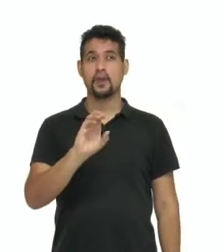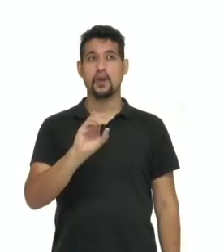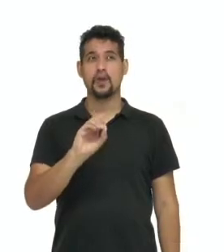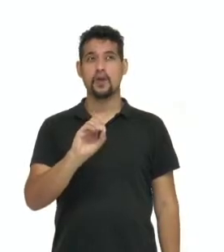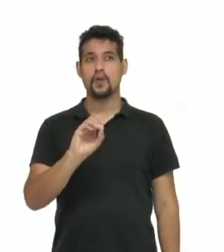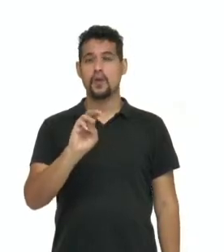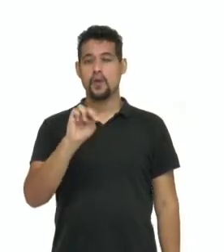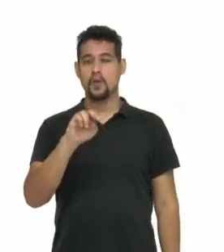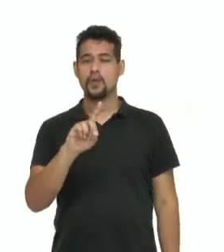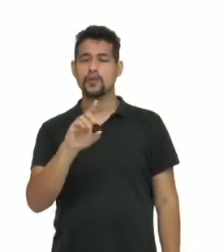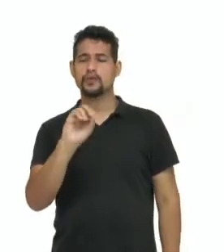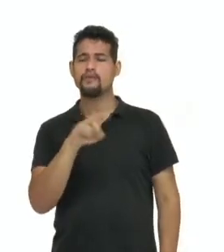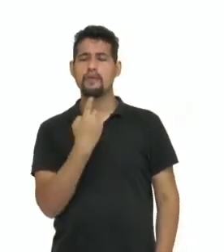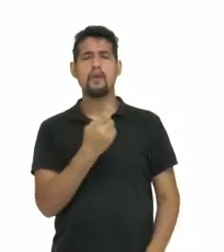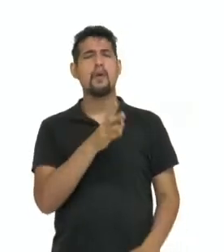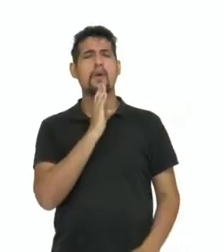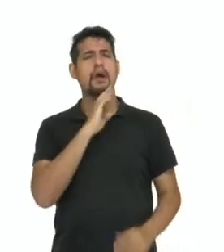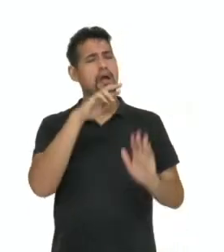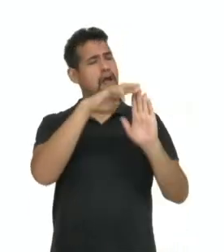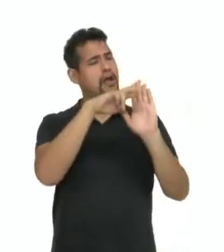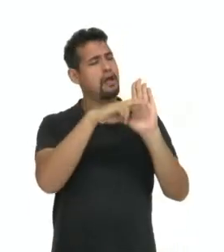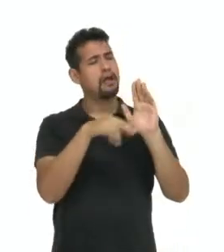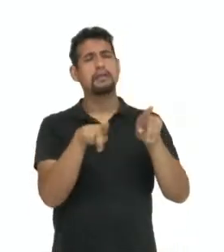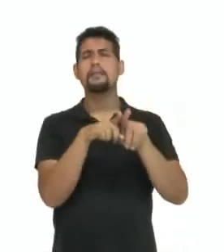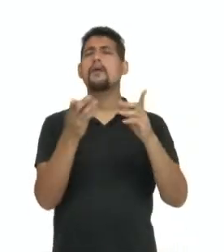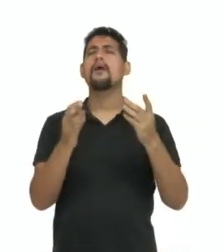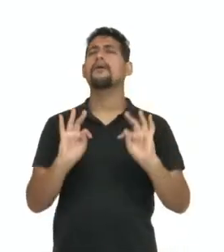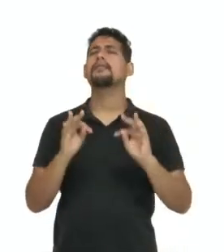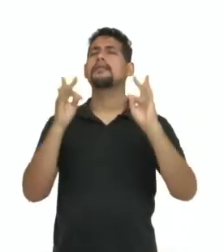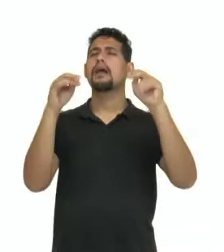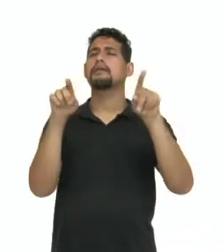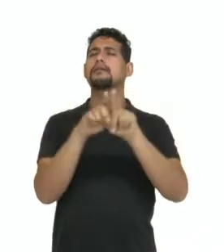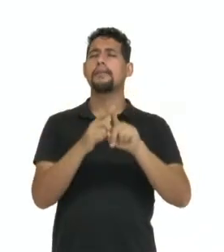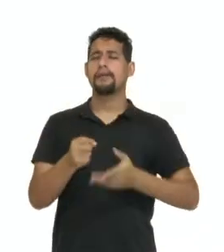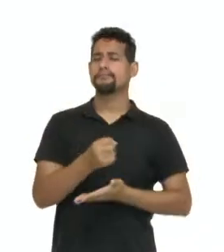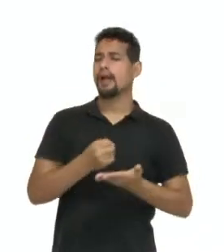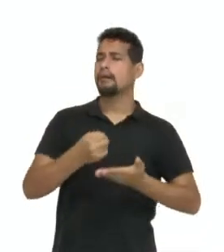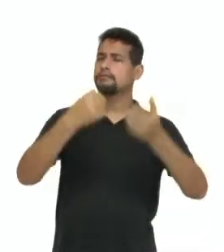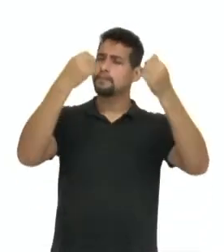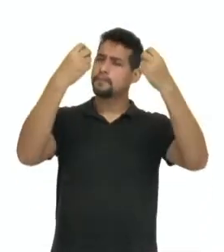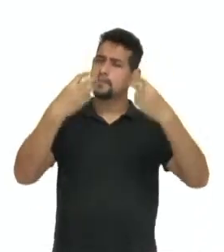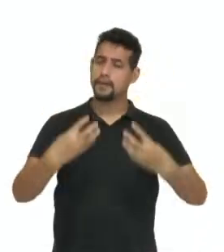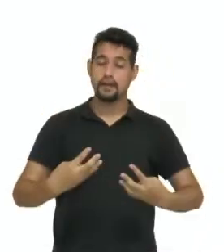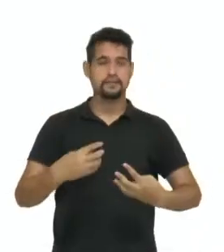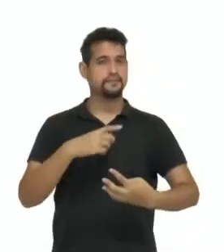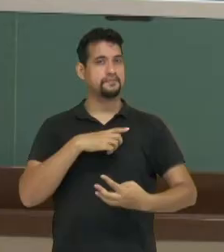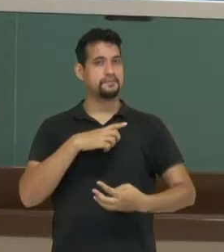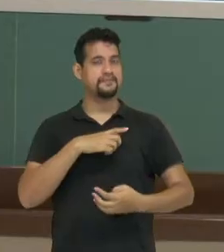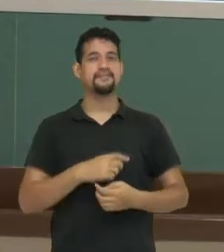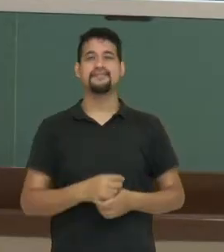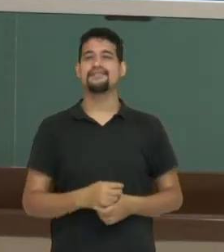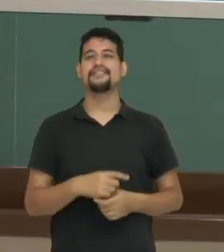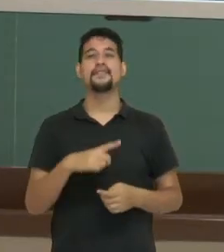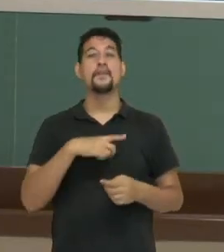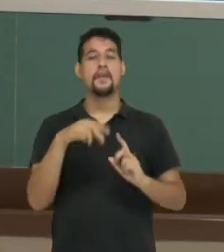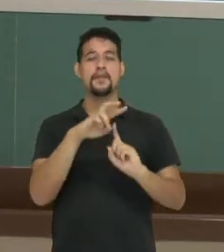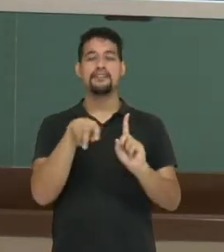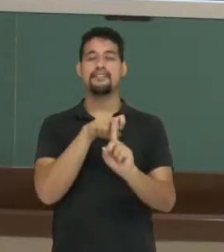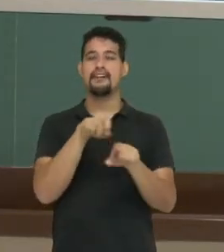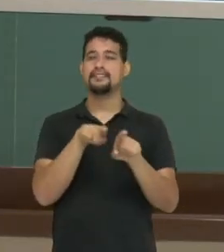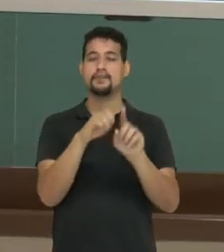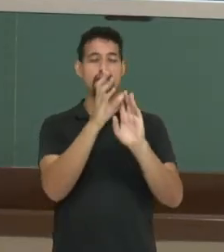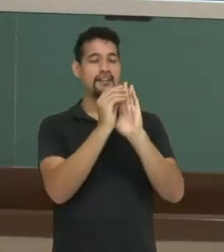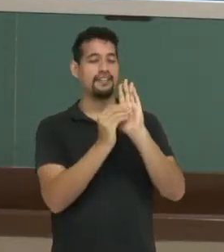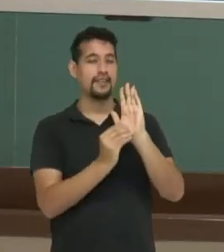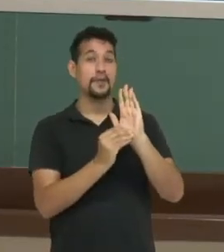fundamentos técnicos e reconhecer as regras básicas do Taekwondo, como mais uma modalidade do